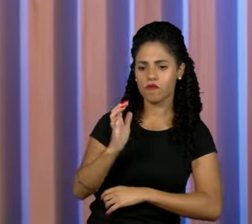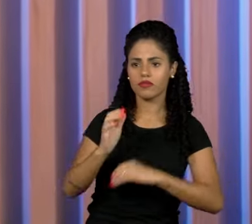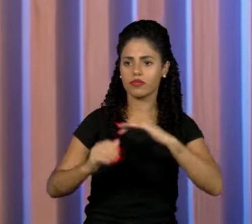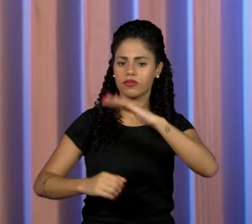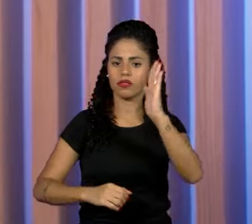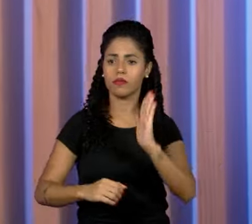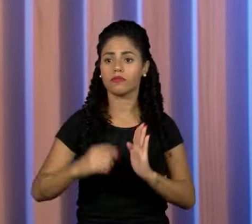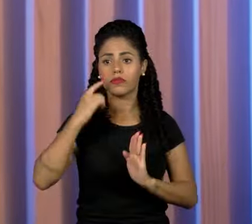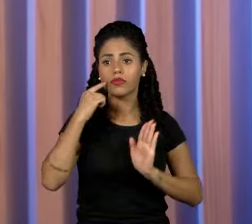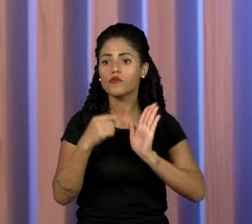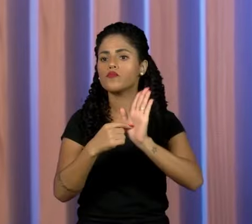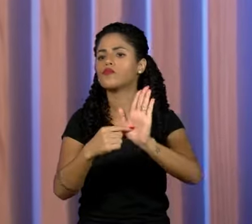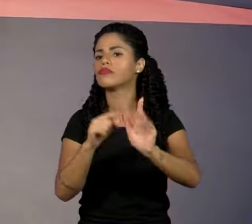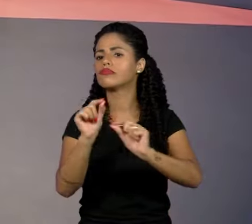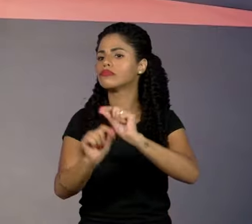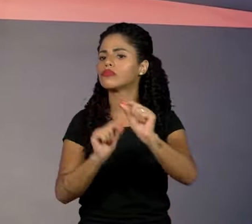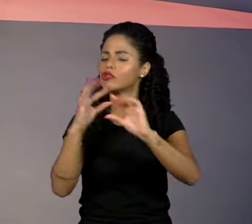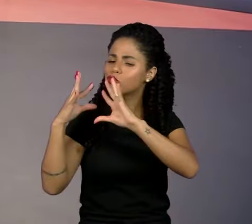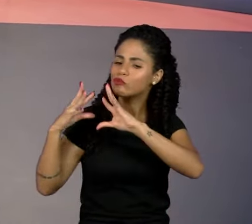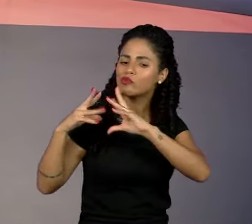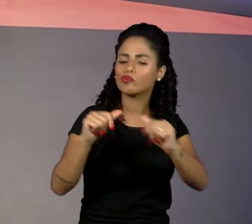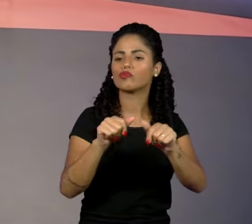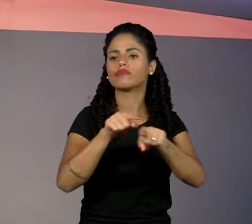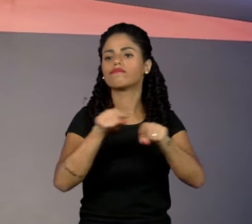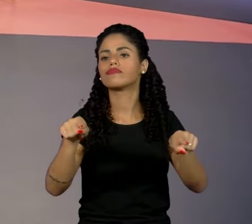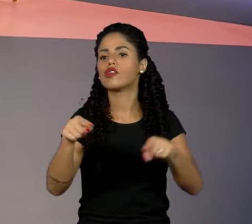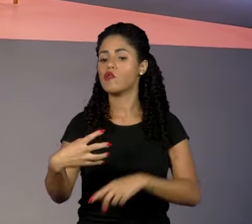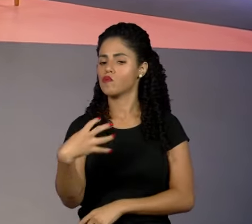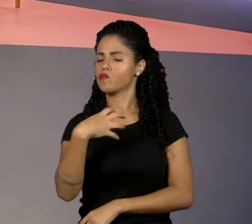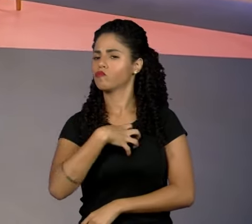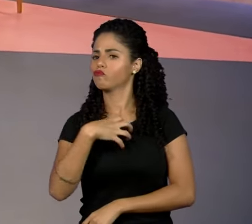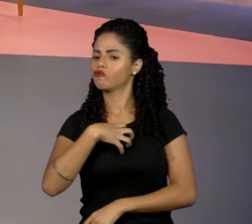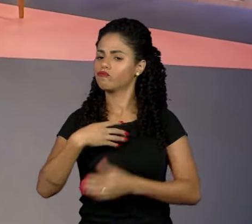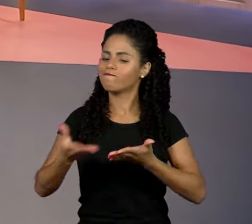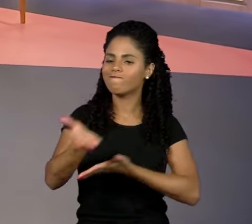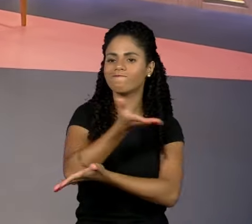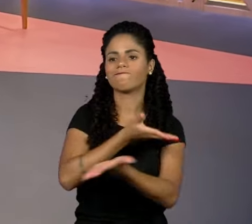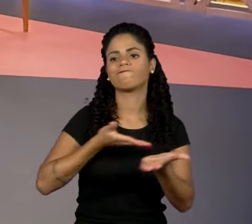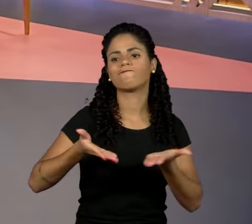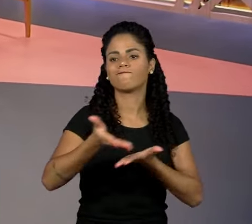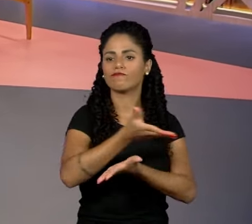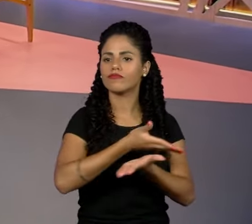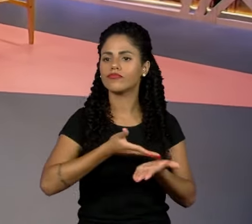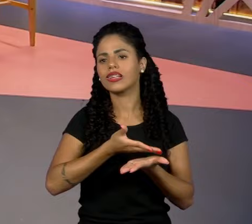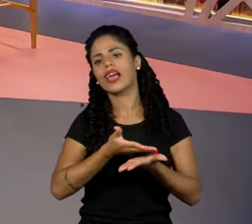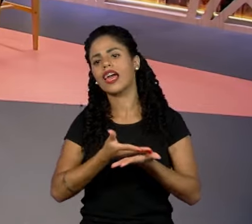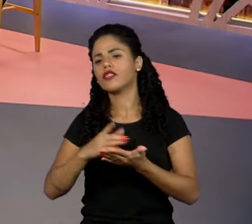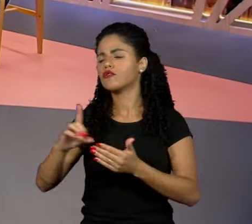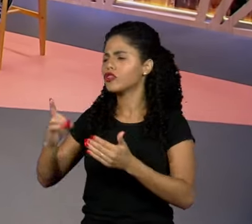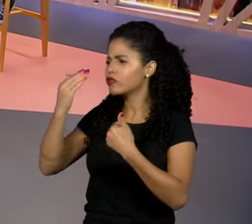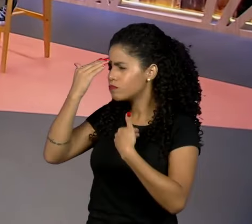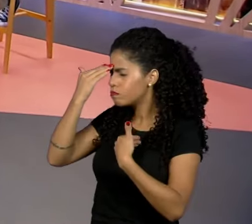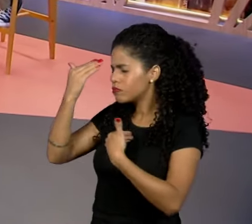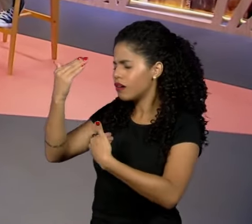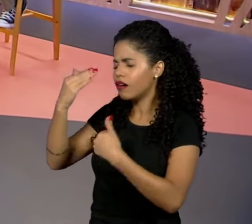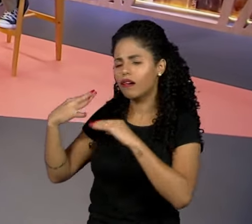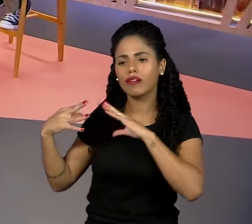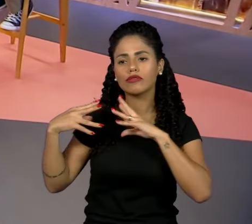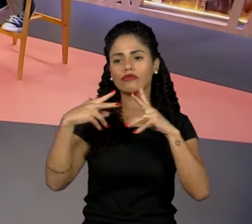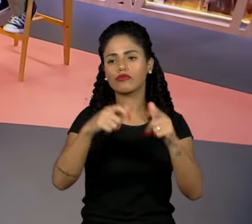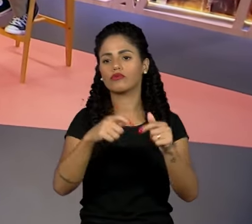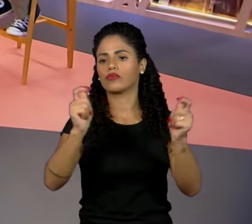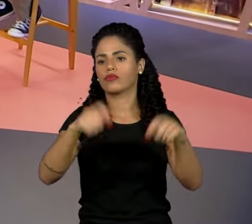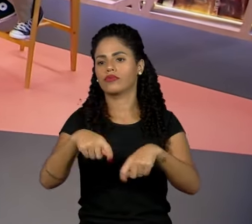Elas mostram, além de tudo, uma outra forma de se relacionar com o sagrado, com o divino, né? Elas